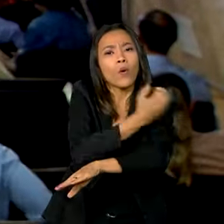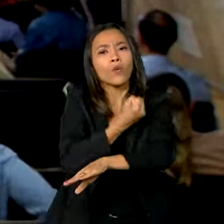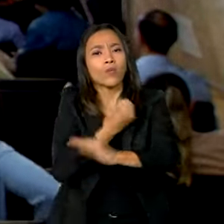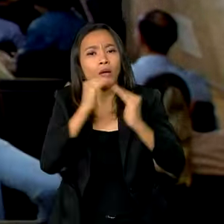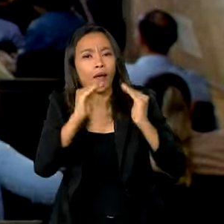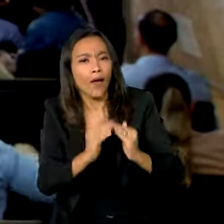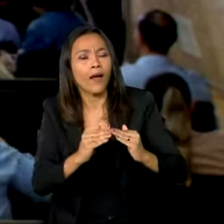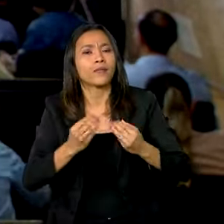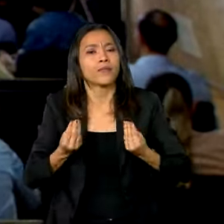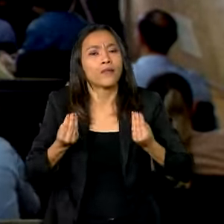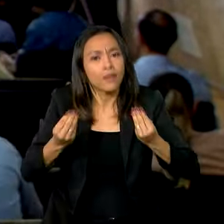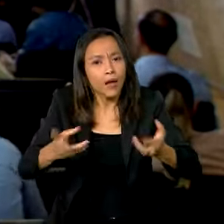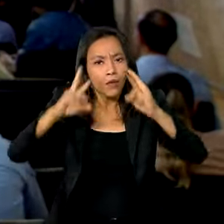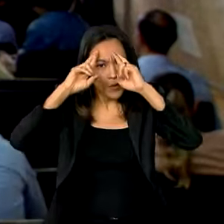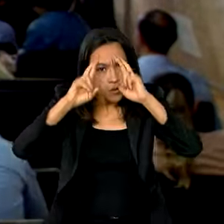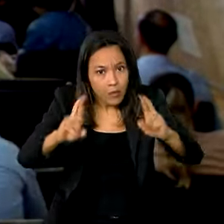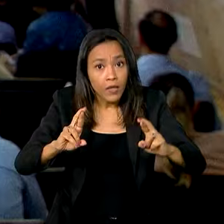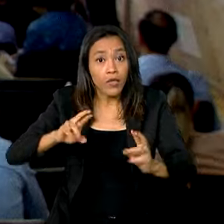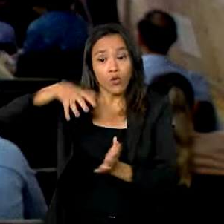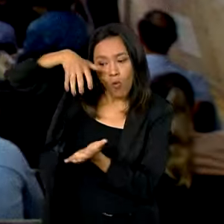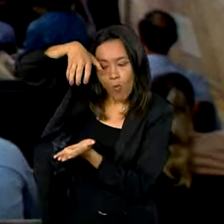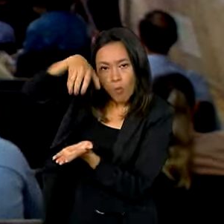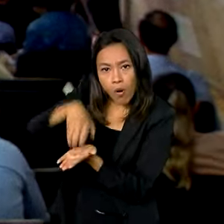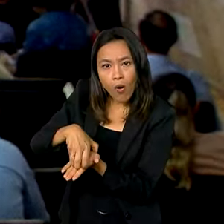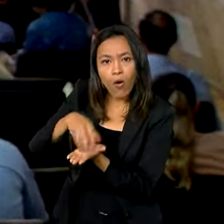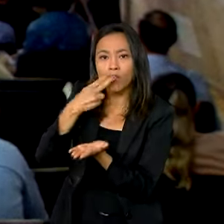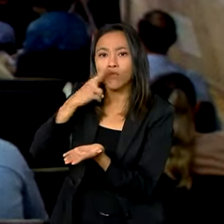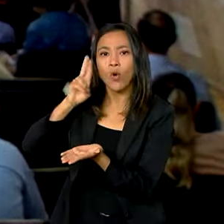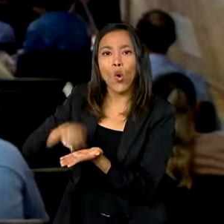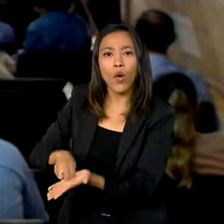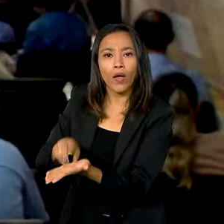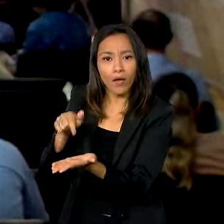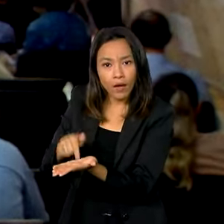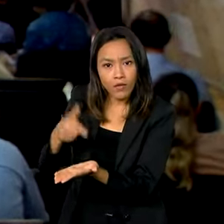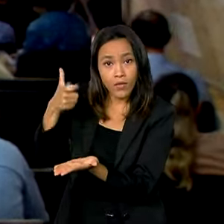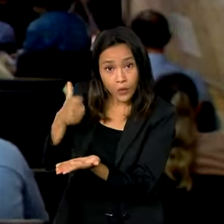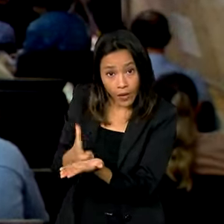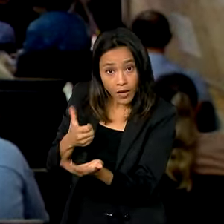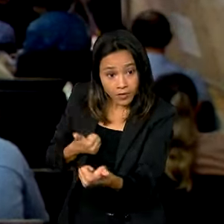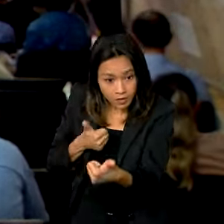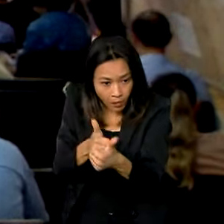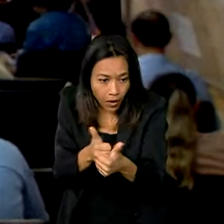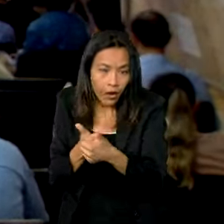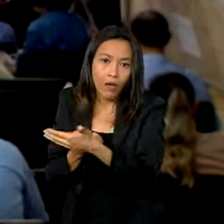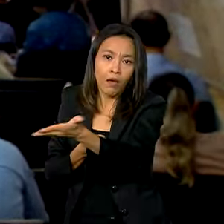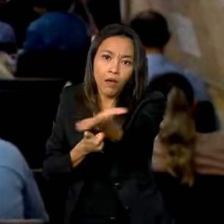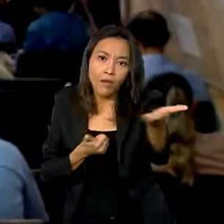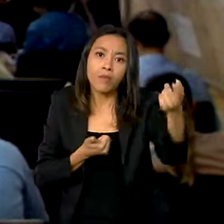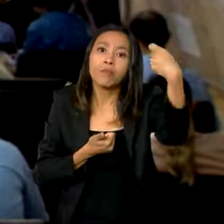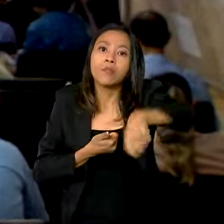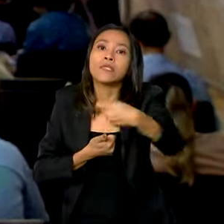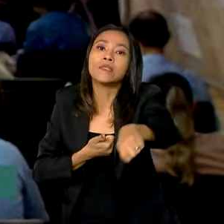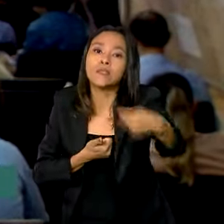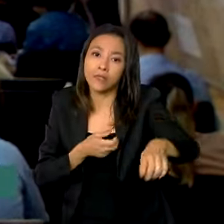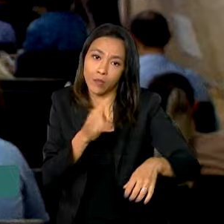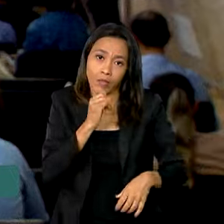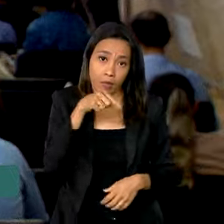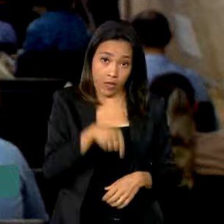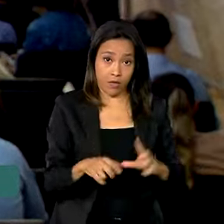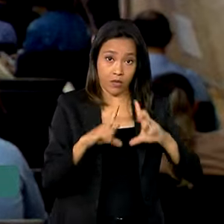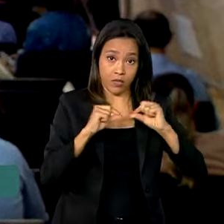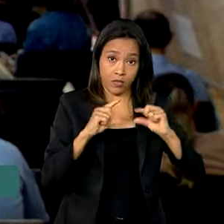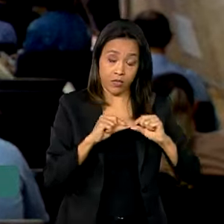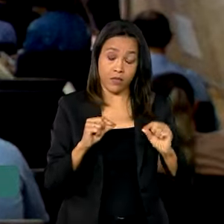que a gente coloque postos dos Correios também em áreas em que a população mais precisa. Aqui, por exemplo, em Brasília, tem